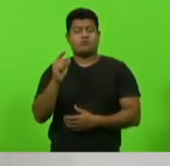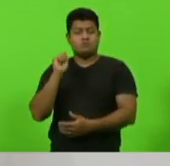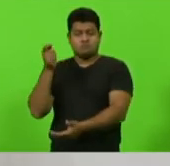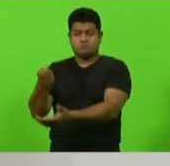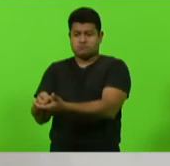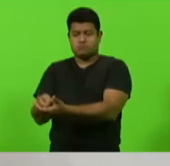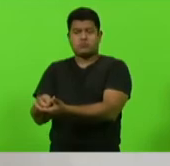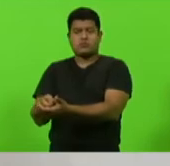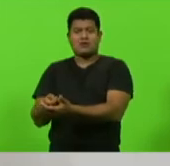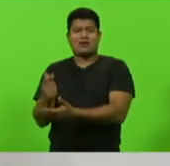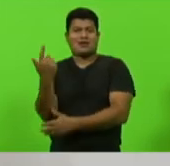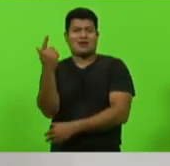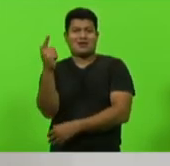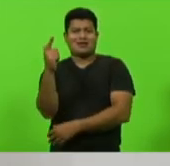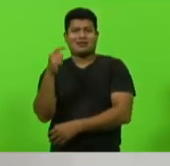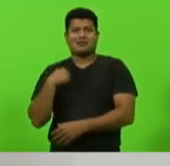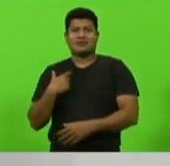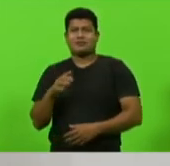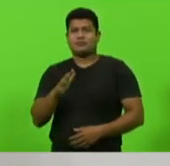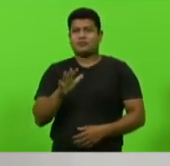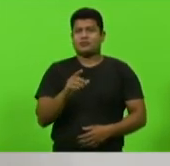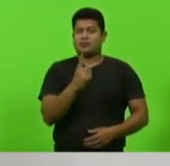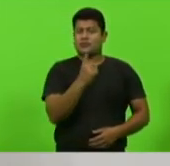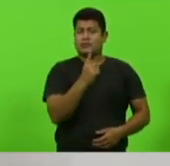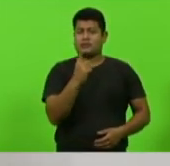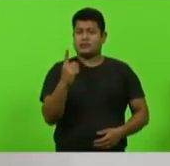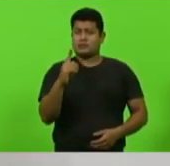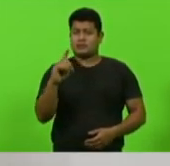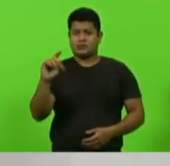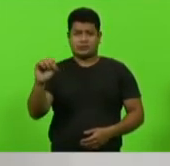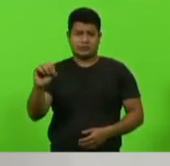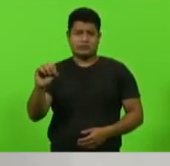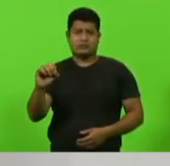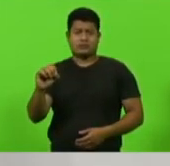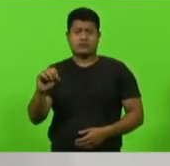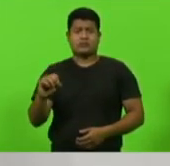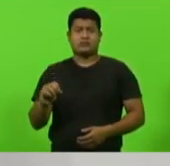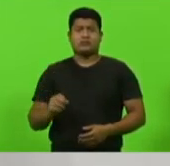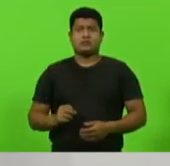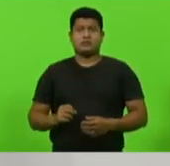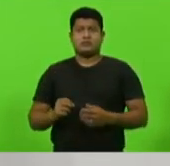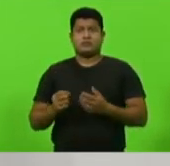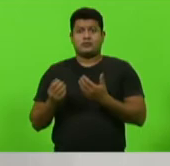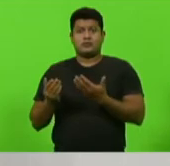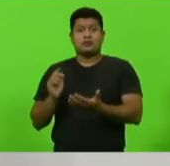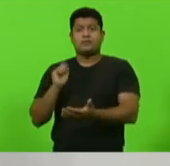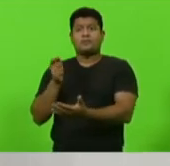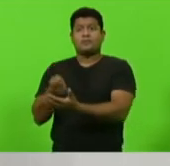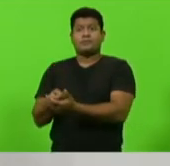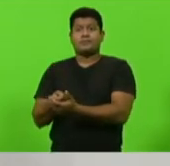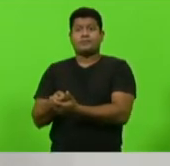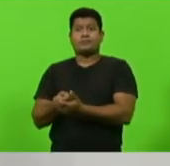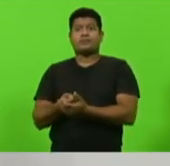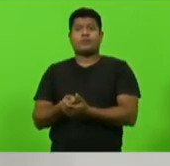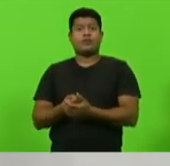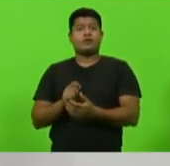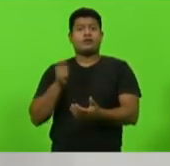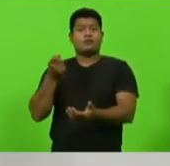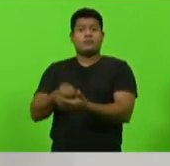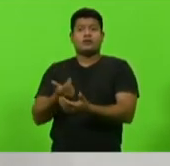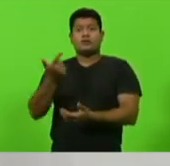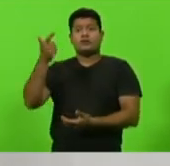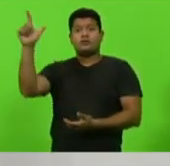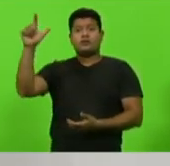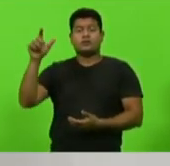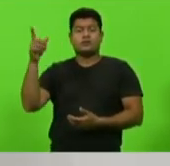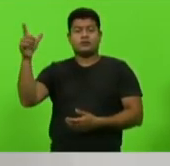gás, está na faixa de 100, 110, você paga um que deveria estar na faixa de 50, e você está pagando outro para o acionista lá